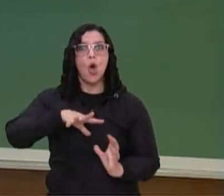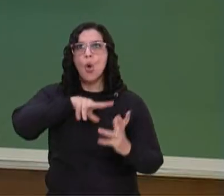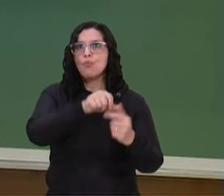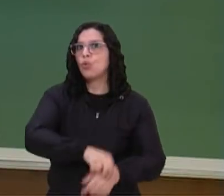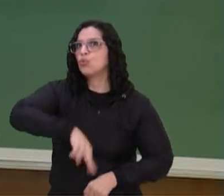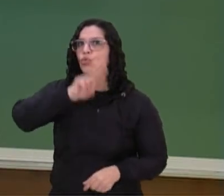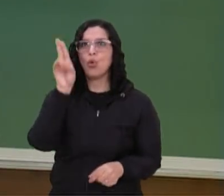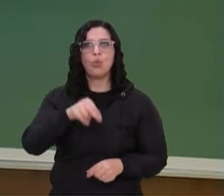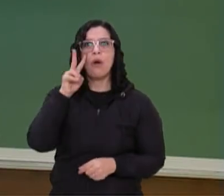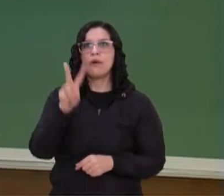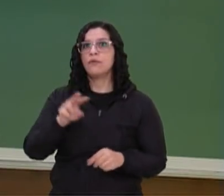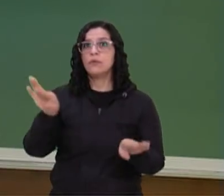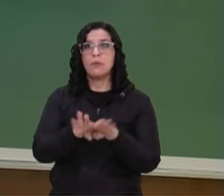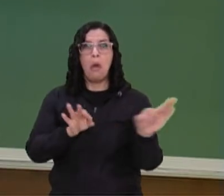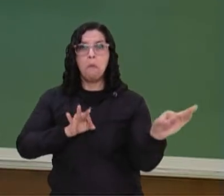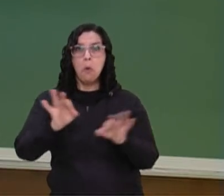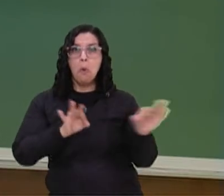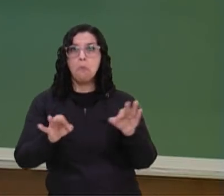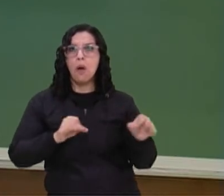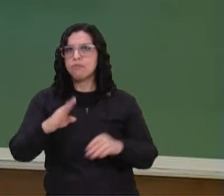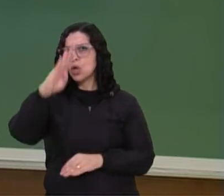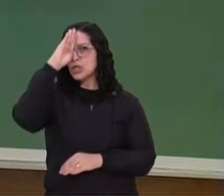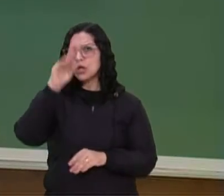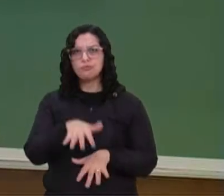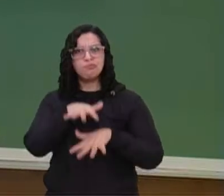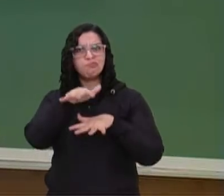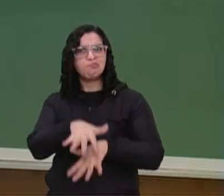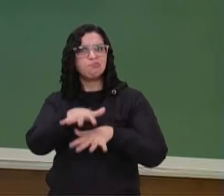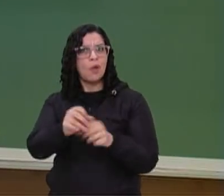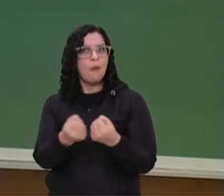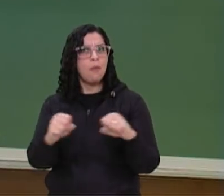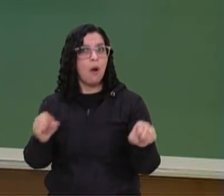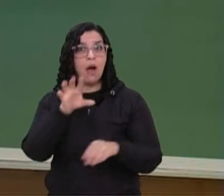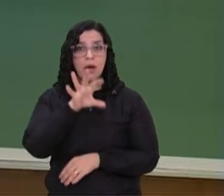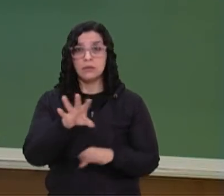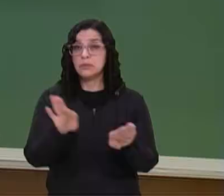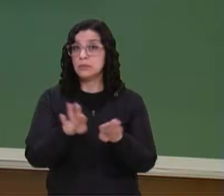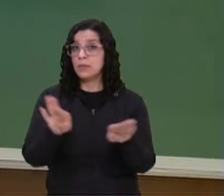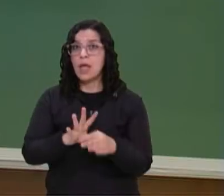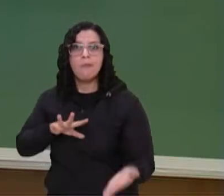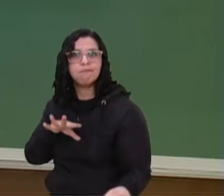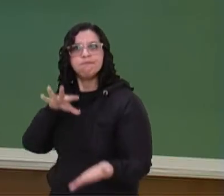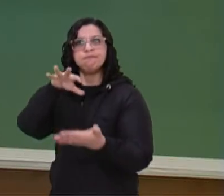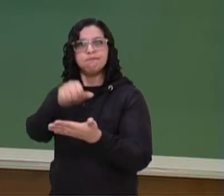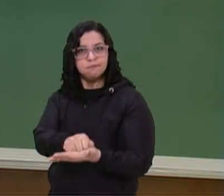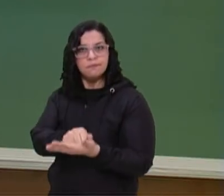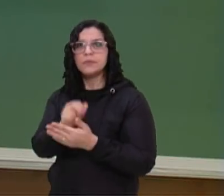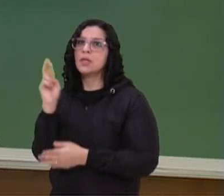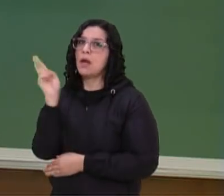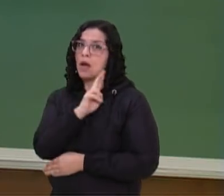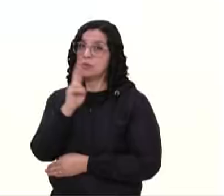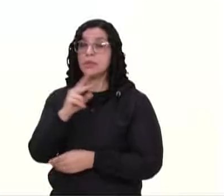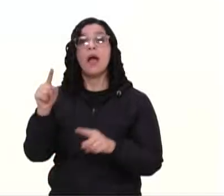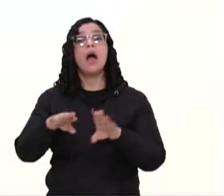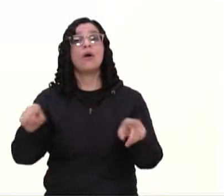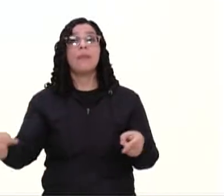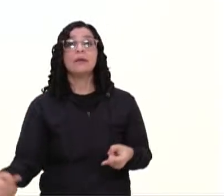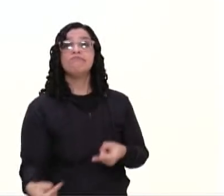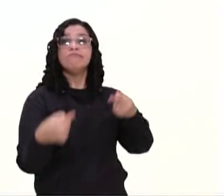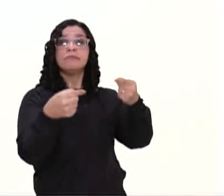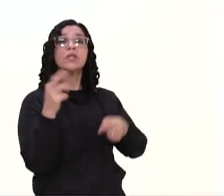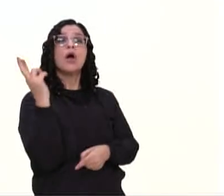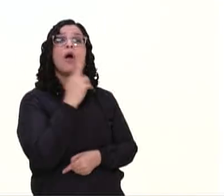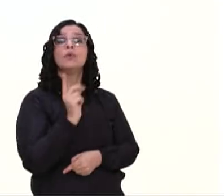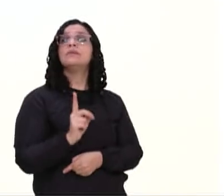Nunca alguém tinha organizado um exército tão grande, certo? E vai invadir a Rússia. Para defender a Rússia, vai ficar